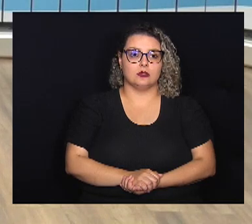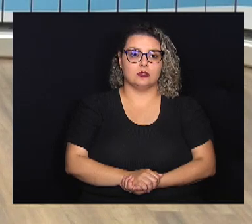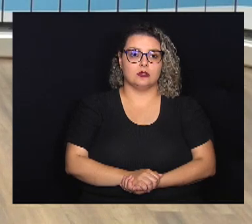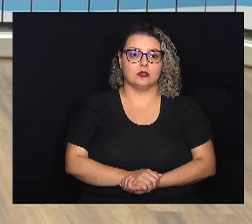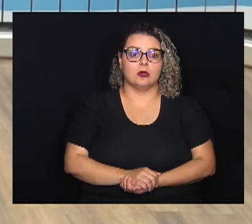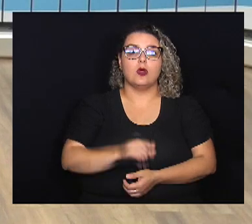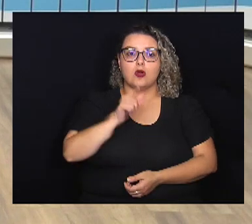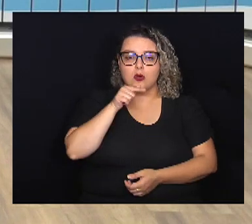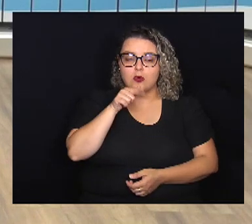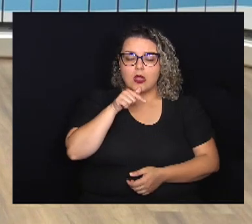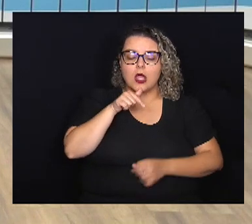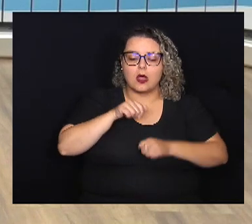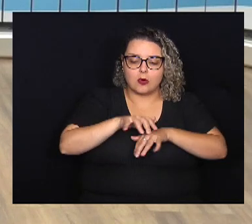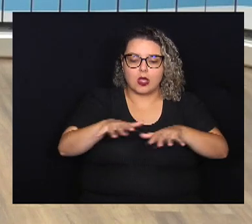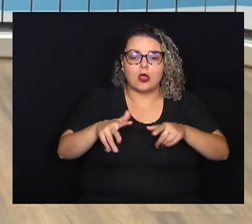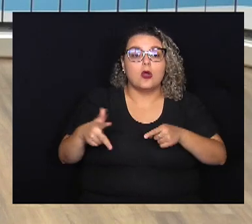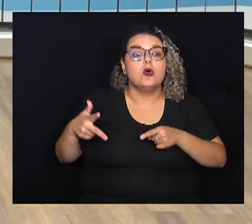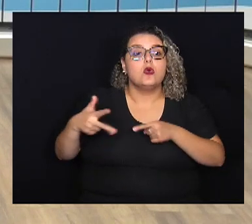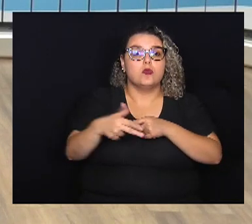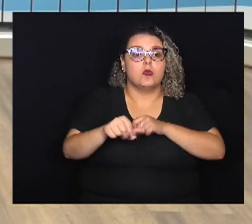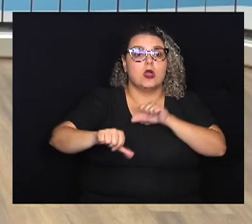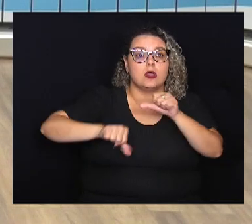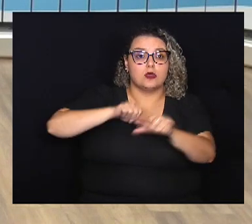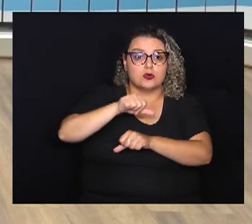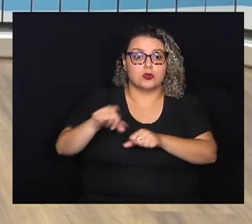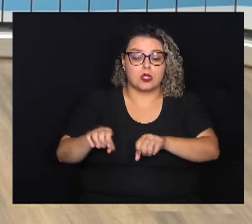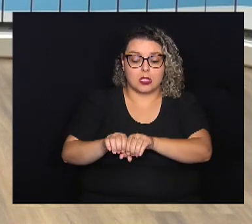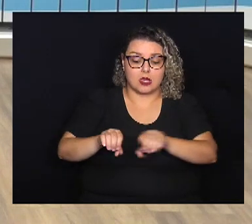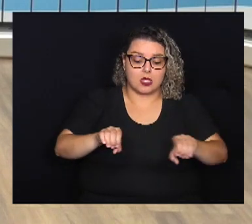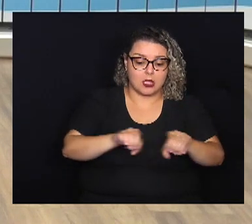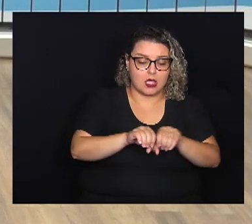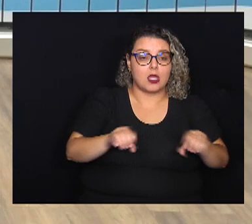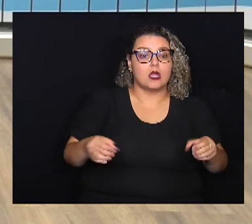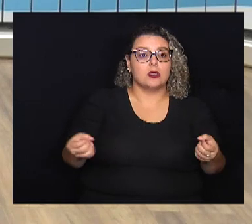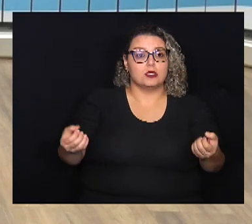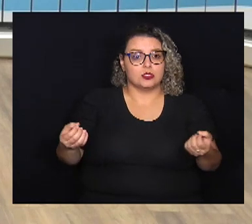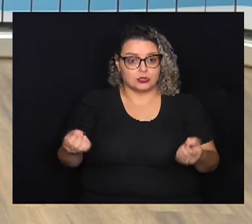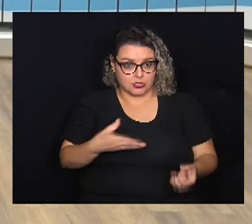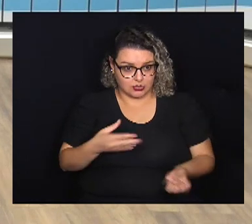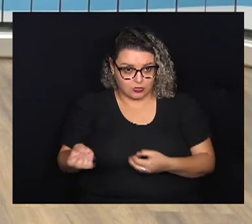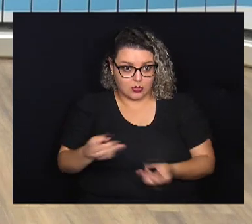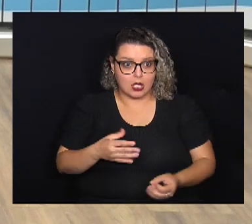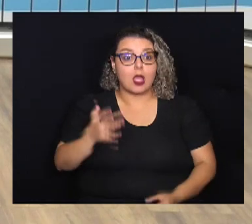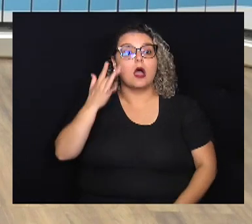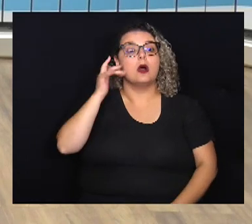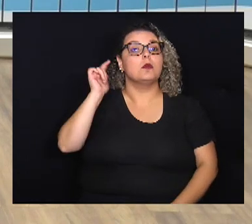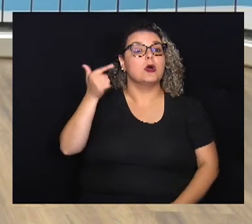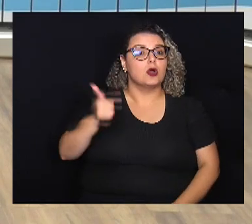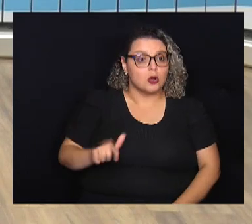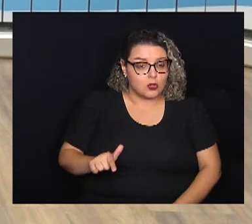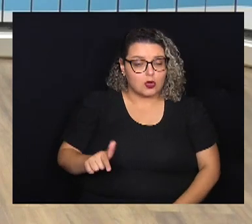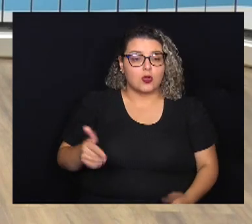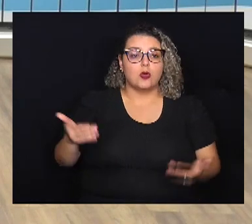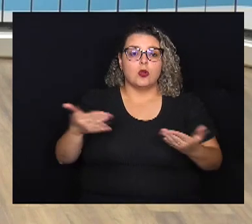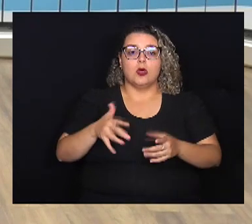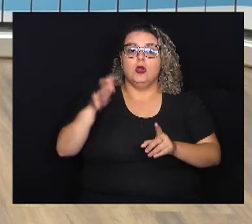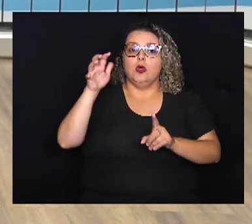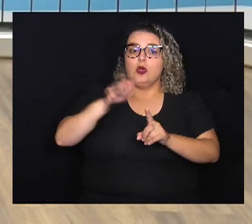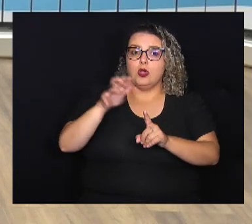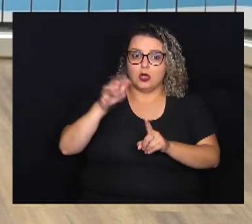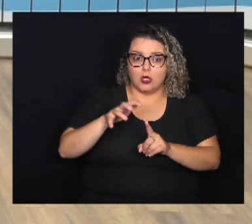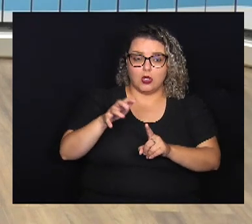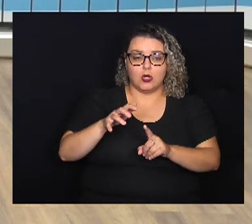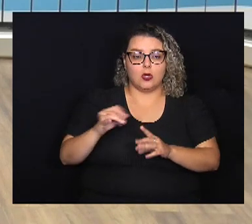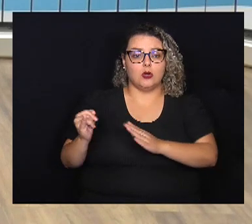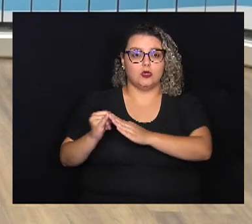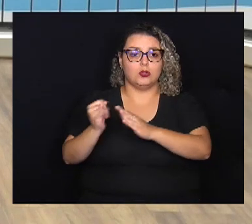de água em relação à troca da rede atual amanhã esse serviço continua mas agora vai afetar os